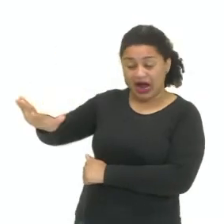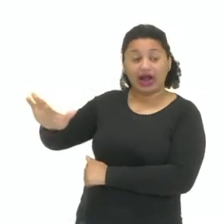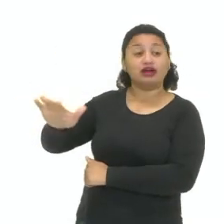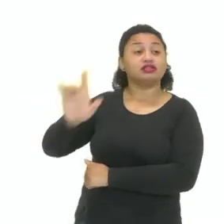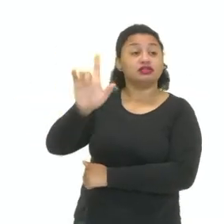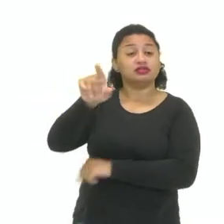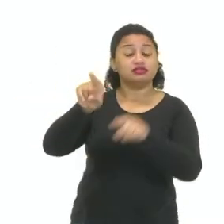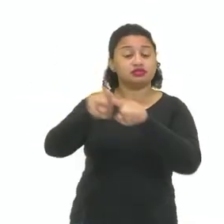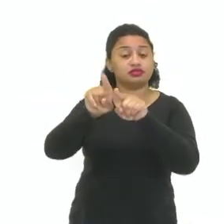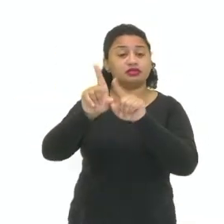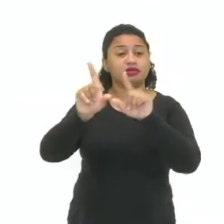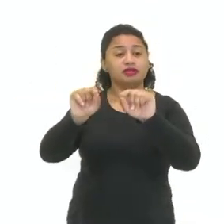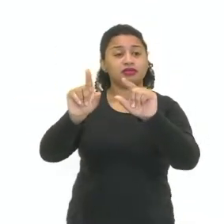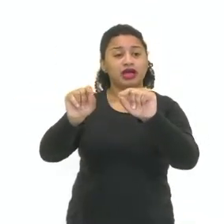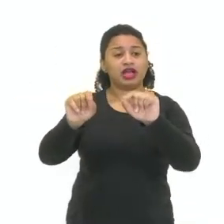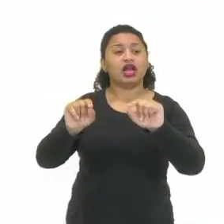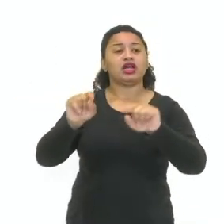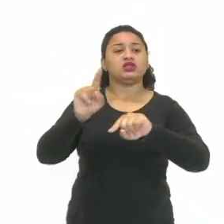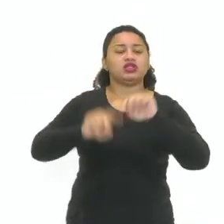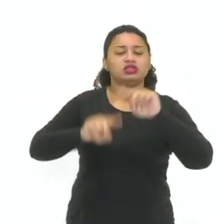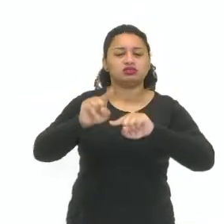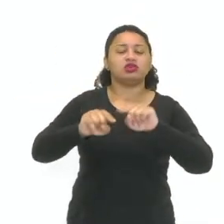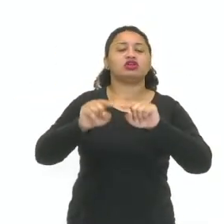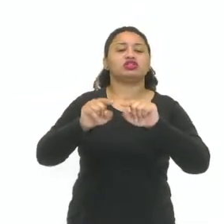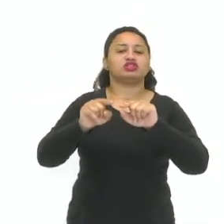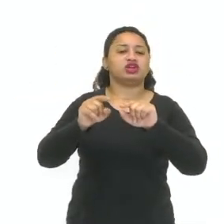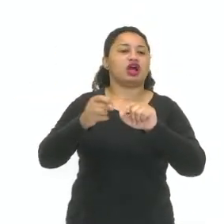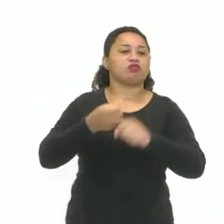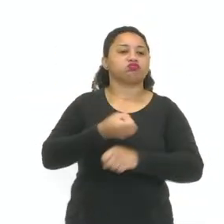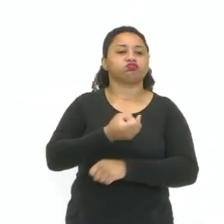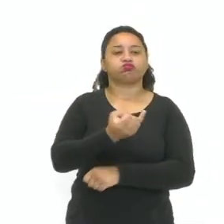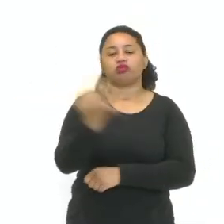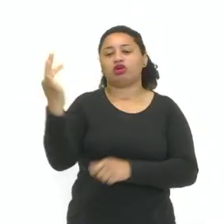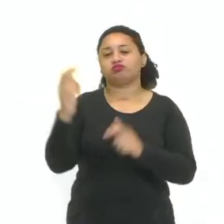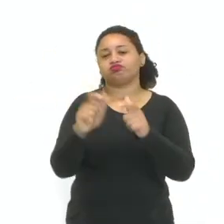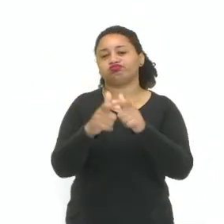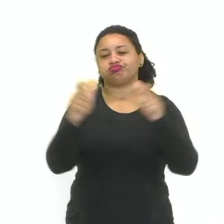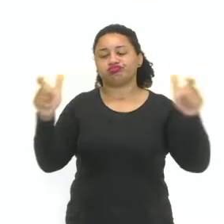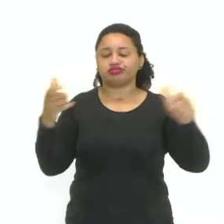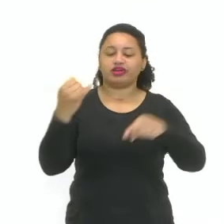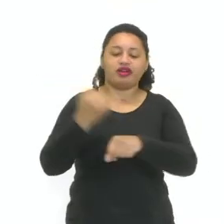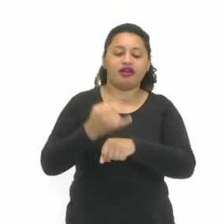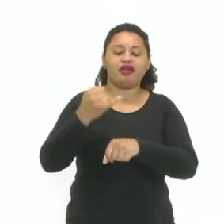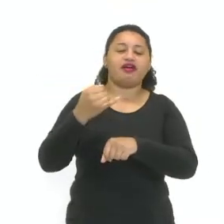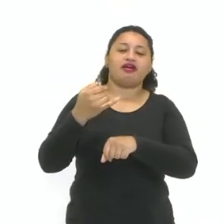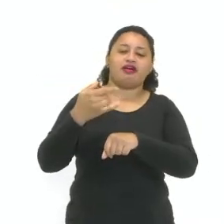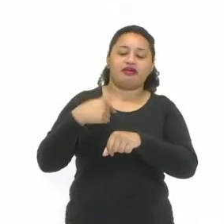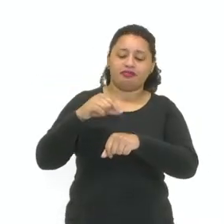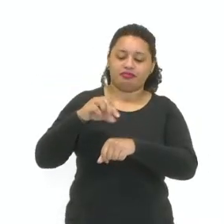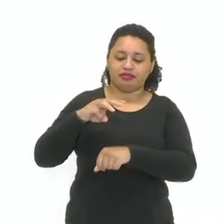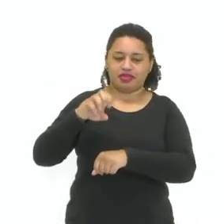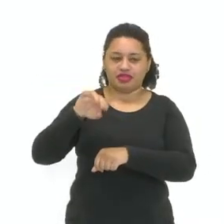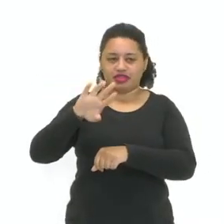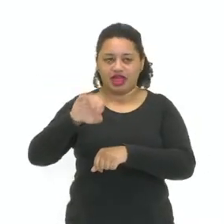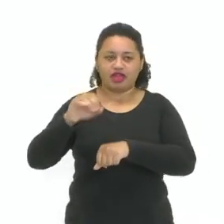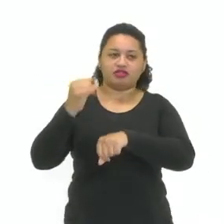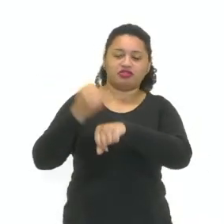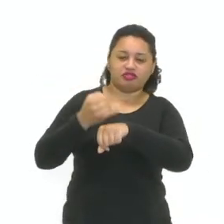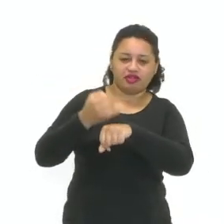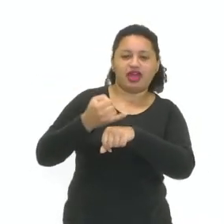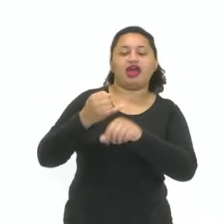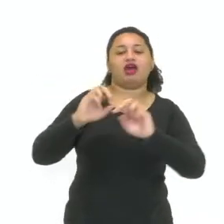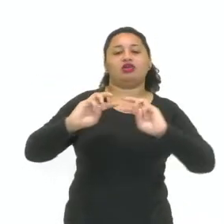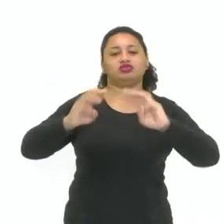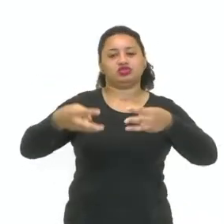barato, Transporte de produtos em grande volume, como minério de ferro, soja, etc. Tá bom? Então, esse